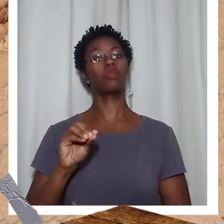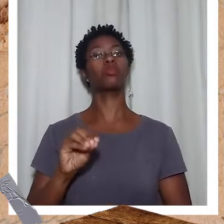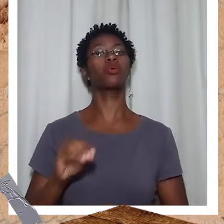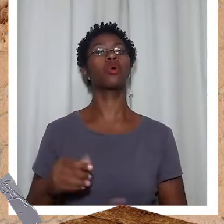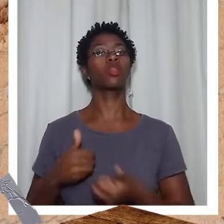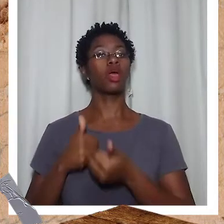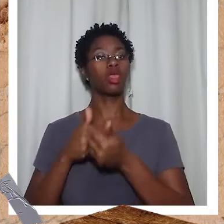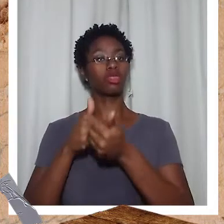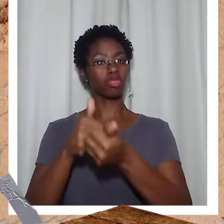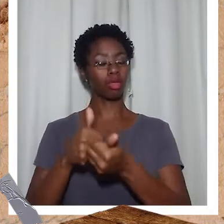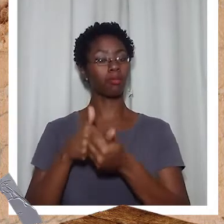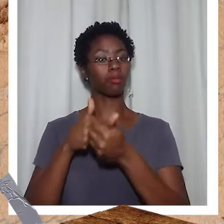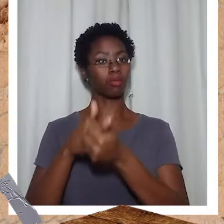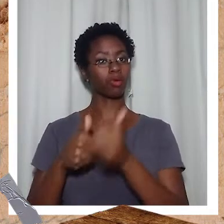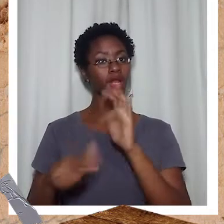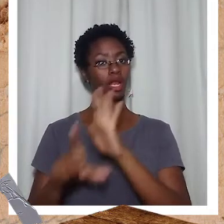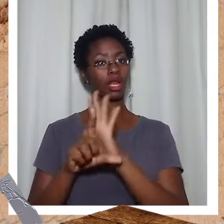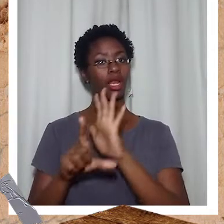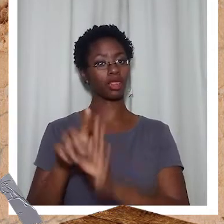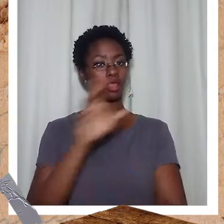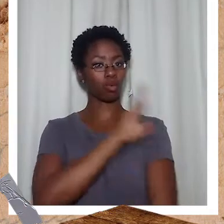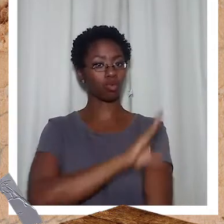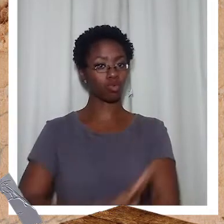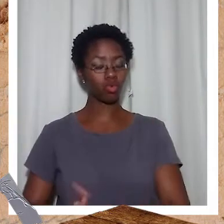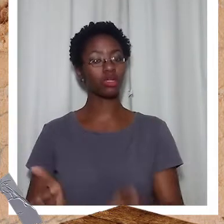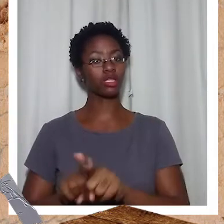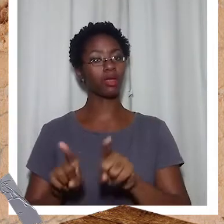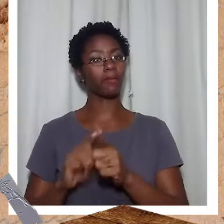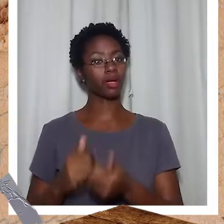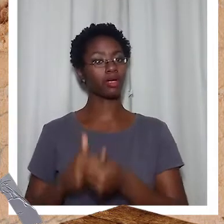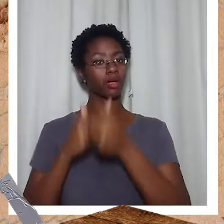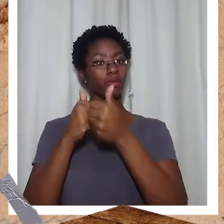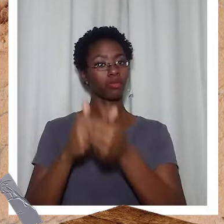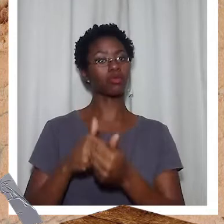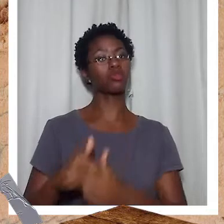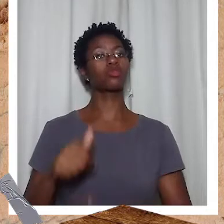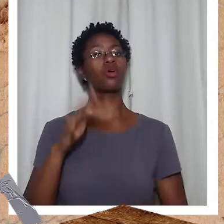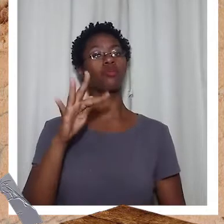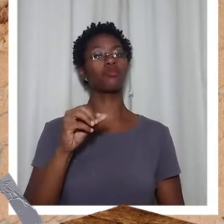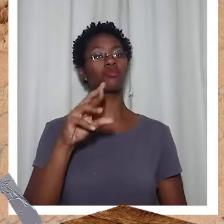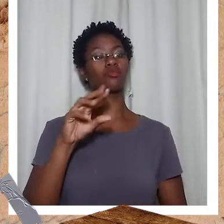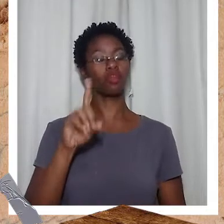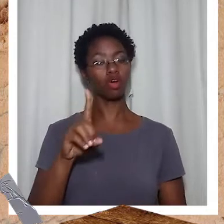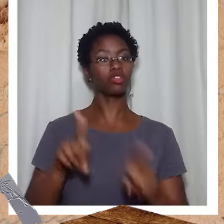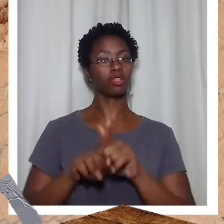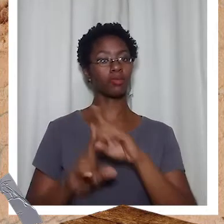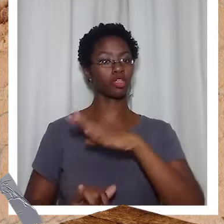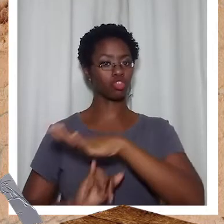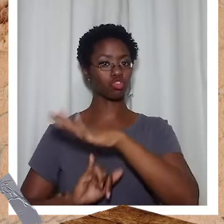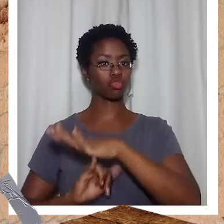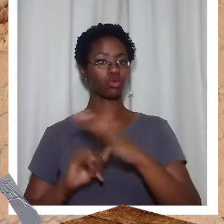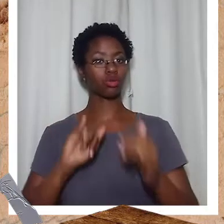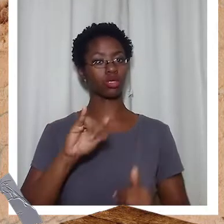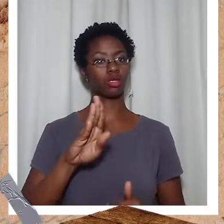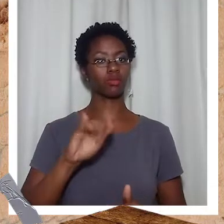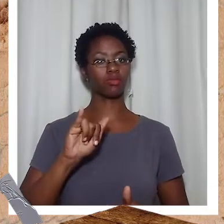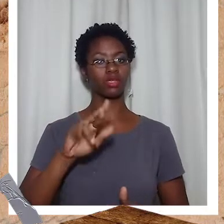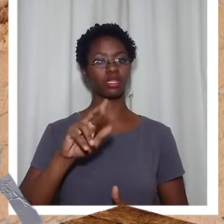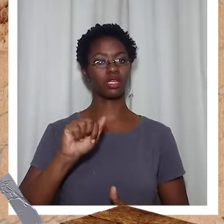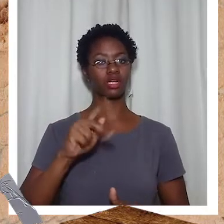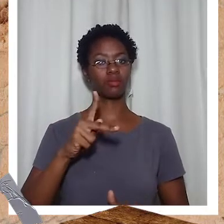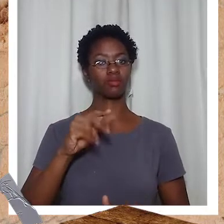Cultura, Lei do ISS. Tem o apoio da Fundação Ford e do Instituto Ibirapitanga.